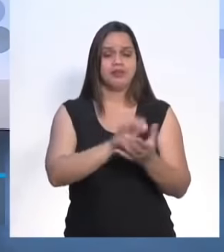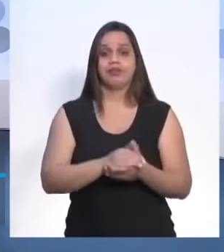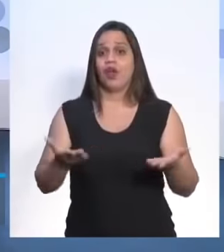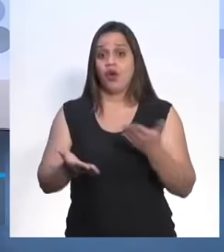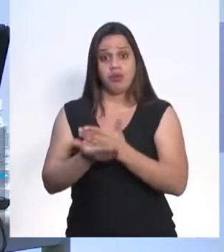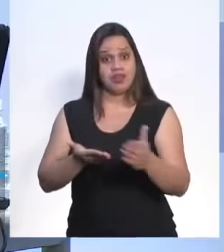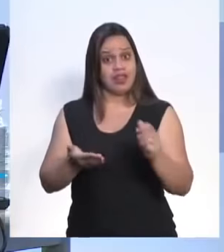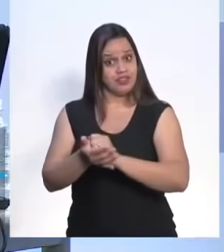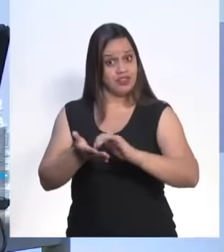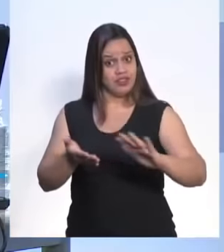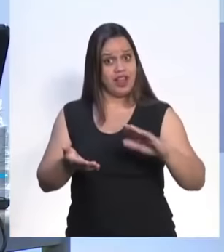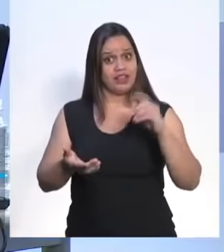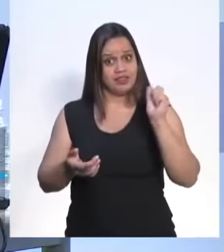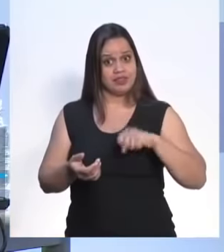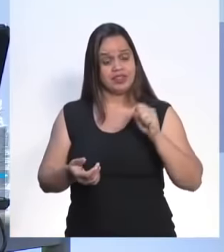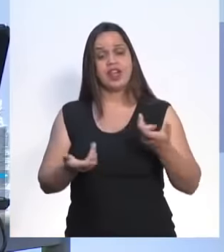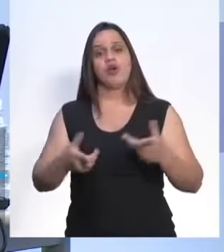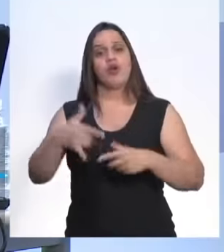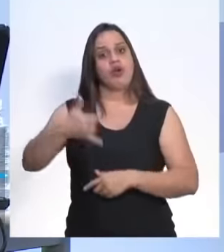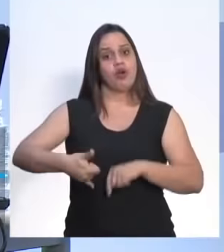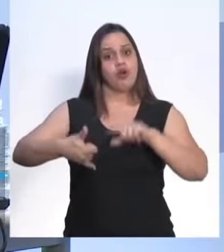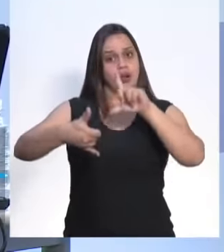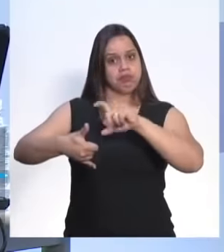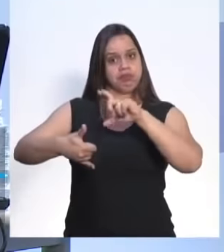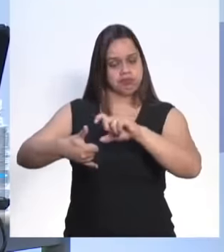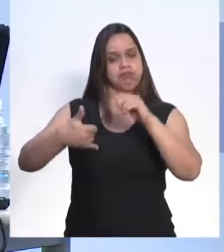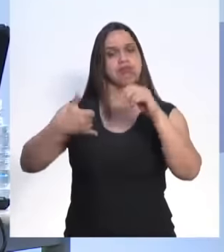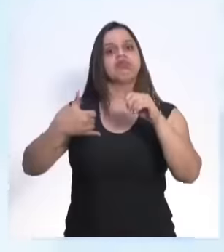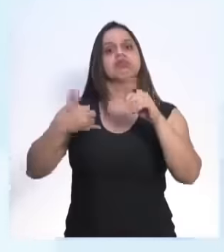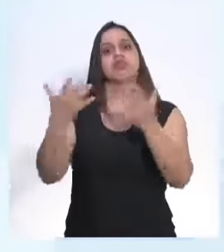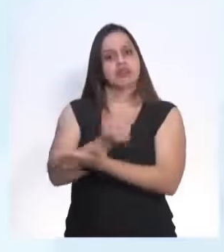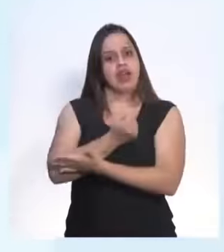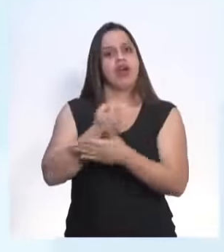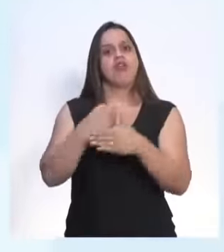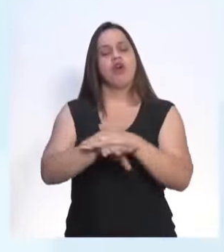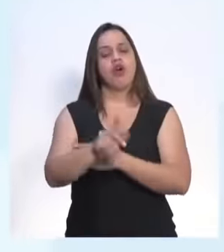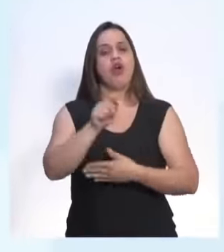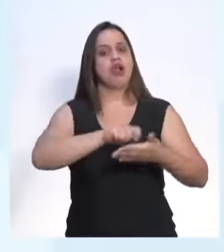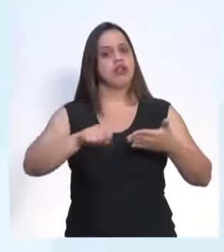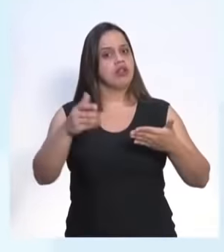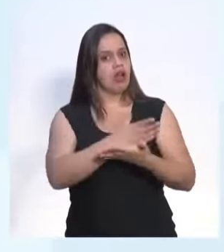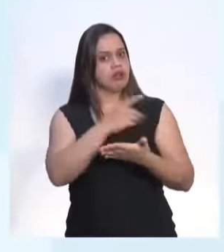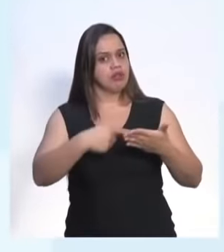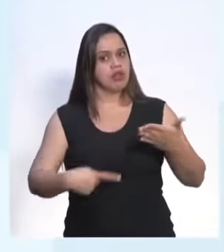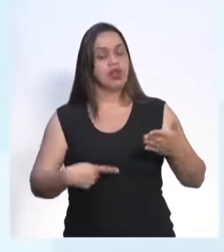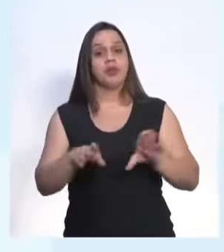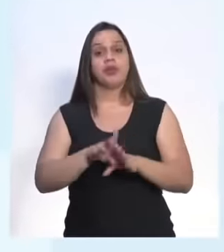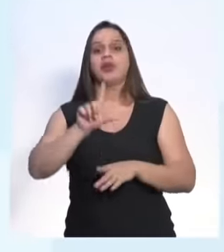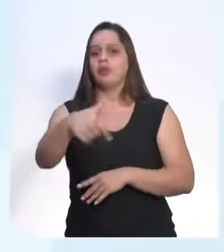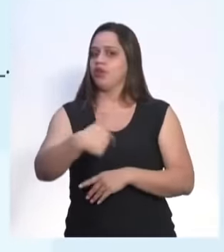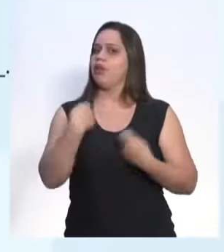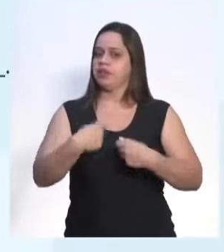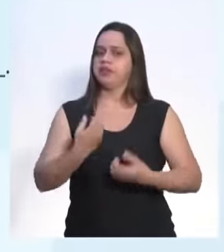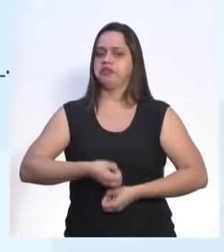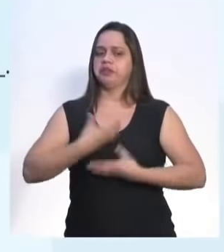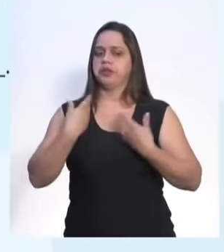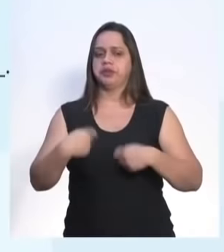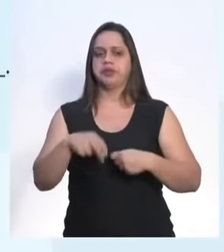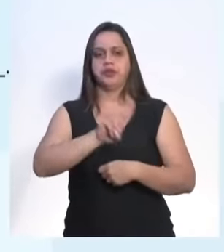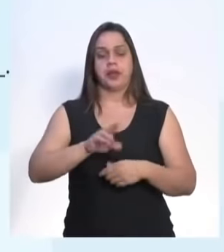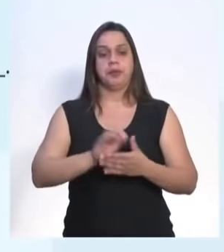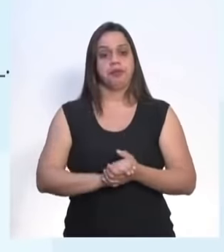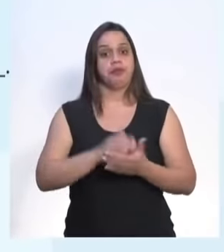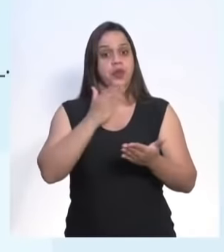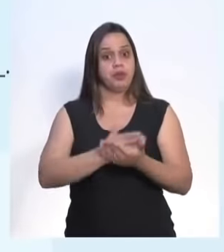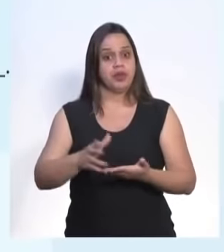agora? Deu para entender? Printa aí a sua tela, tenta anotar de alguma forma que a gente vai precisar dessa informação. Então, bora